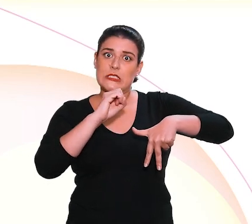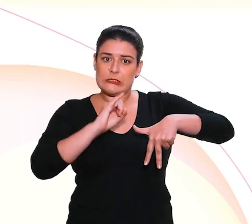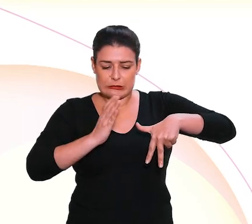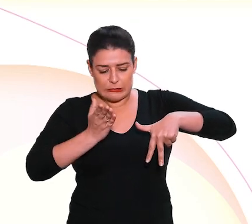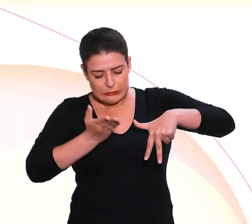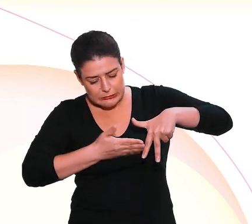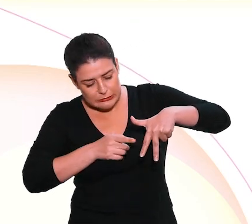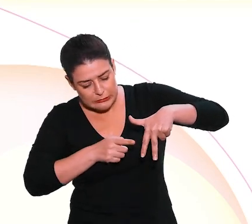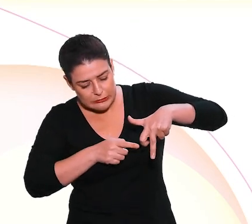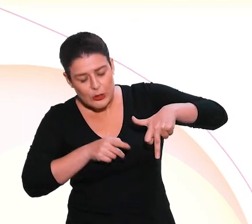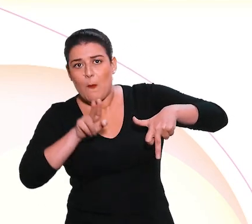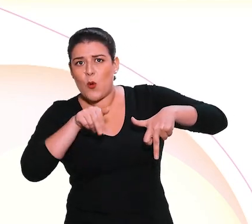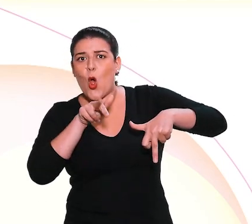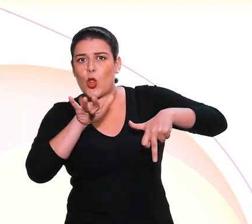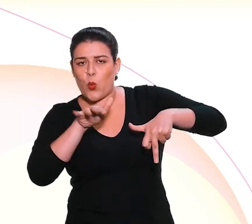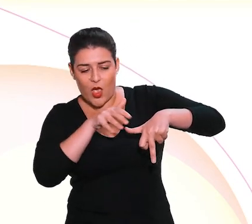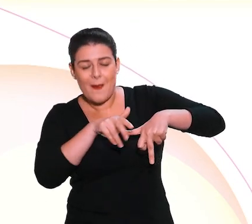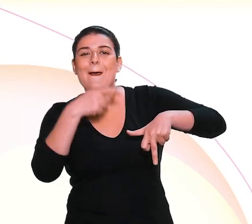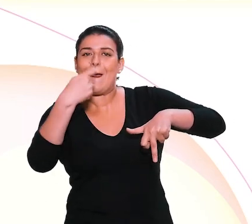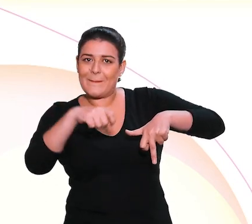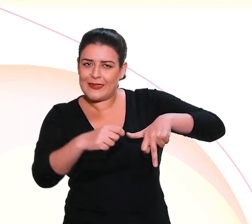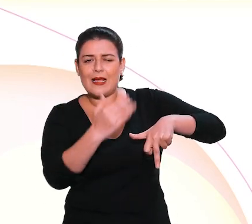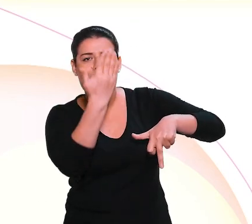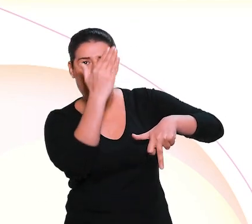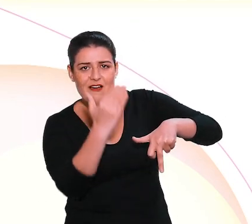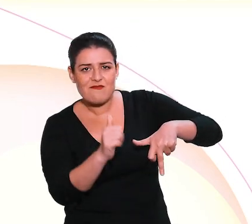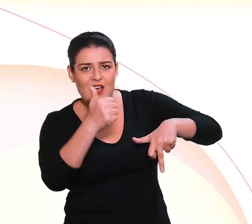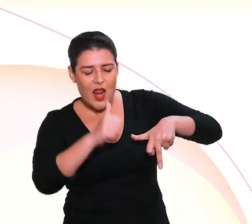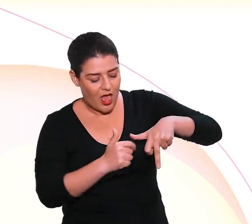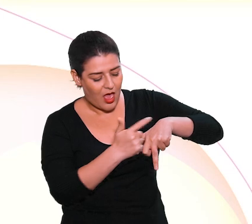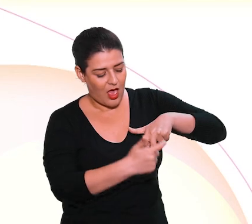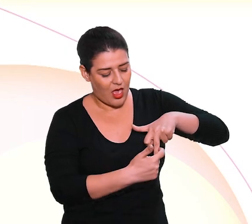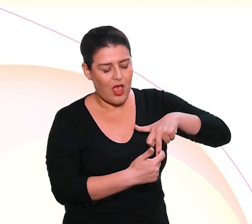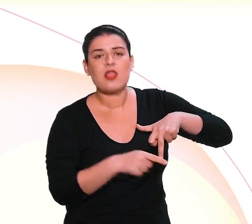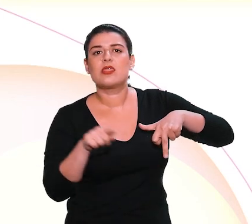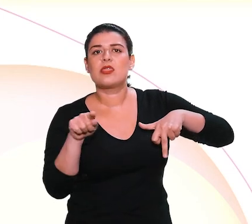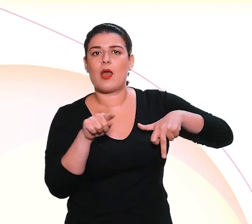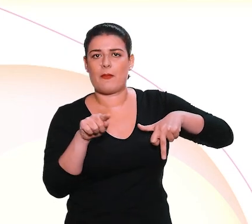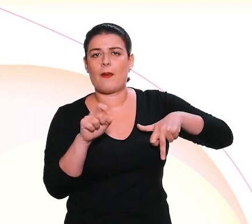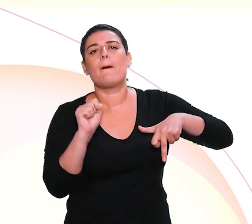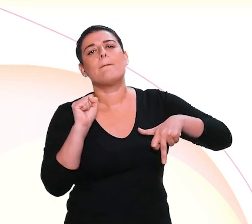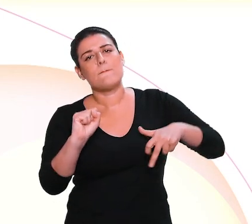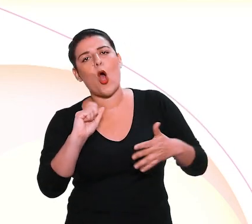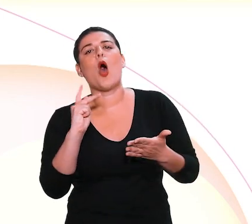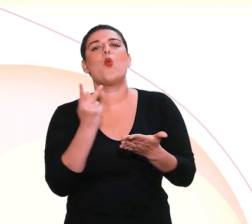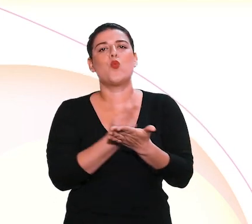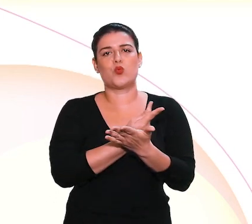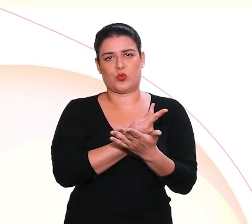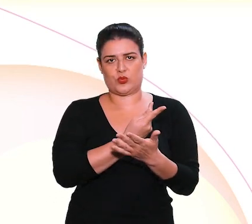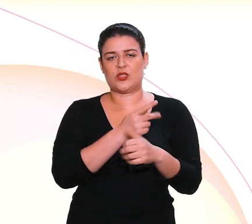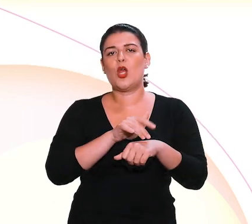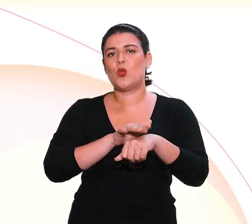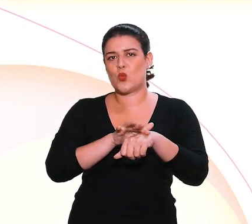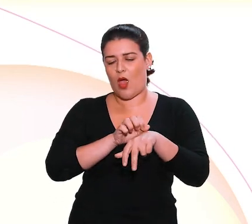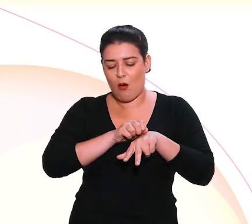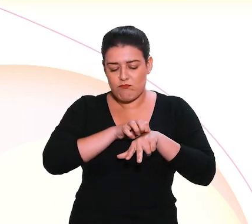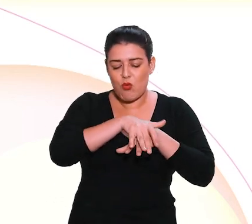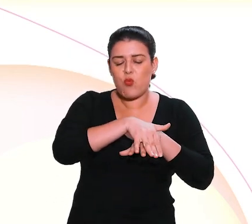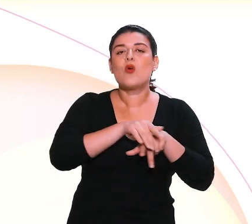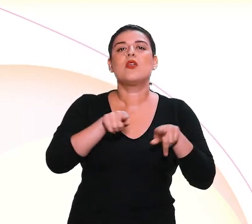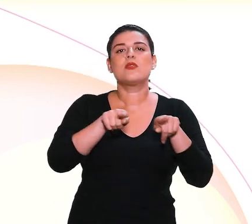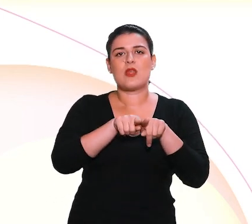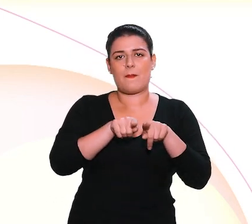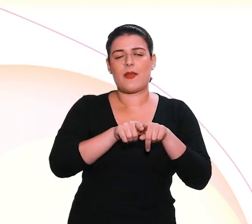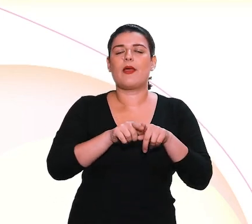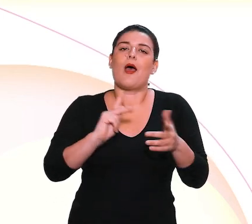por causa de uma doença vascular periférica, a gente tem que avaliar o membro esquerdo, porque tem grande chance de ele também ter doença vascular periférica daquele lado e